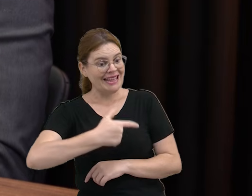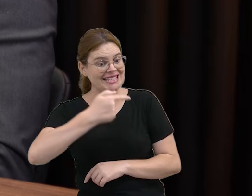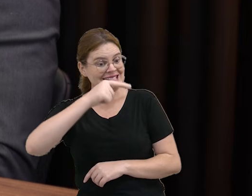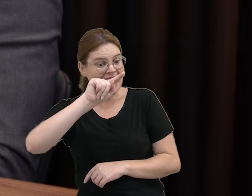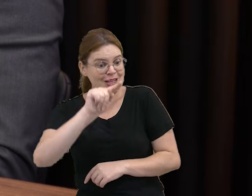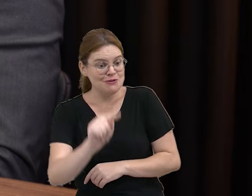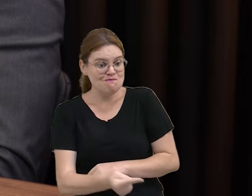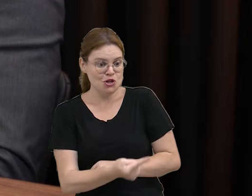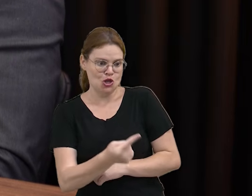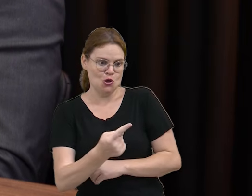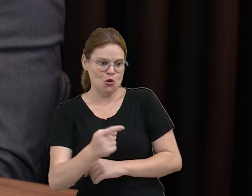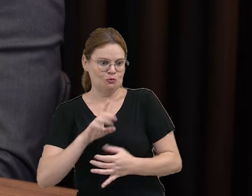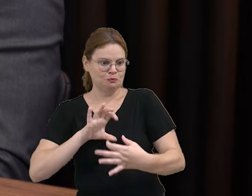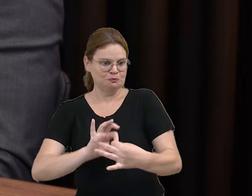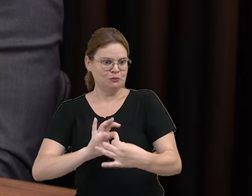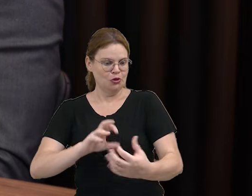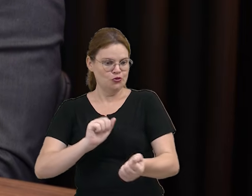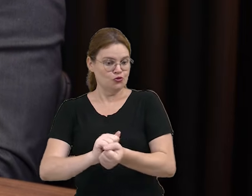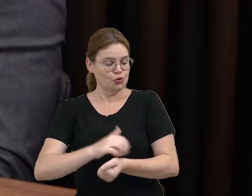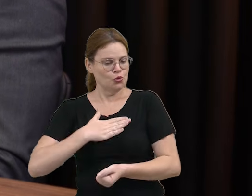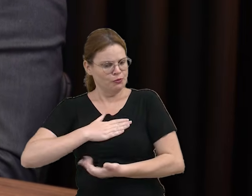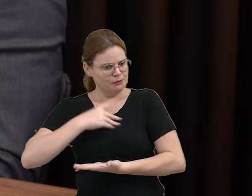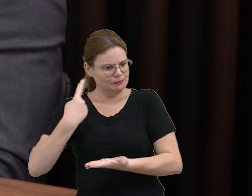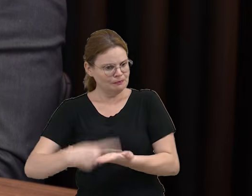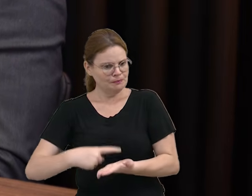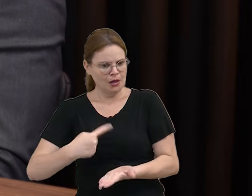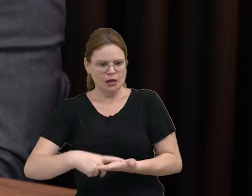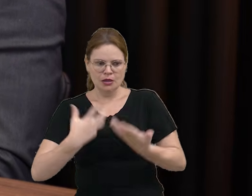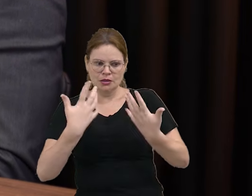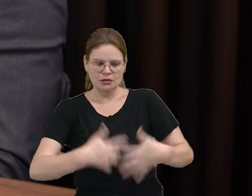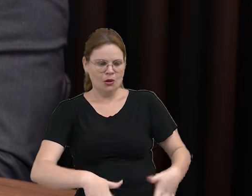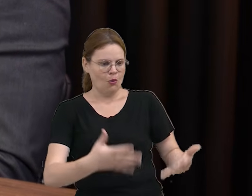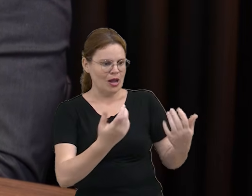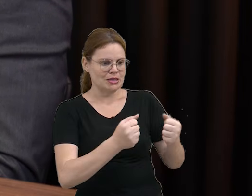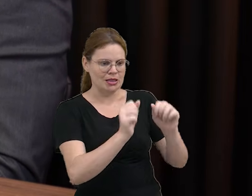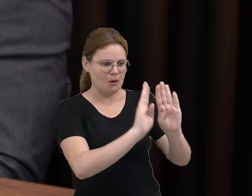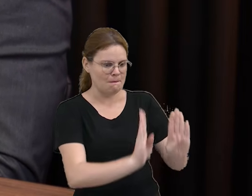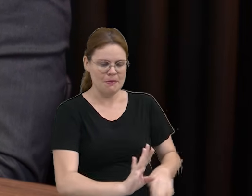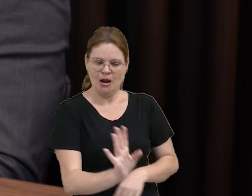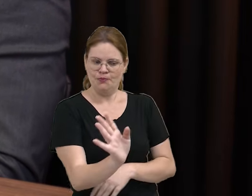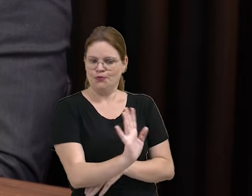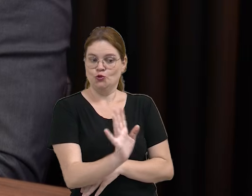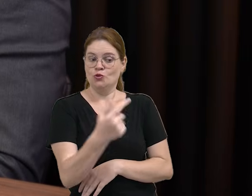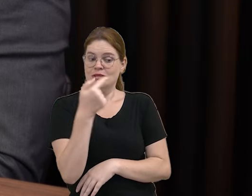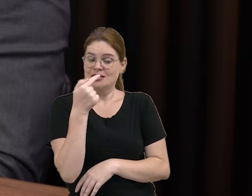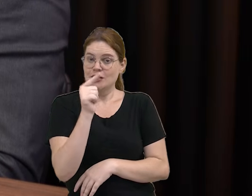não dobraram os joelhos a Baal e nem os seus lábios o beijaram.